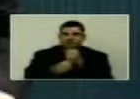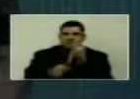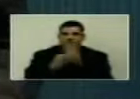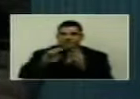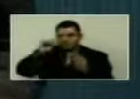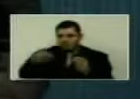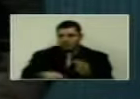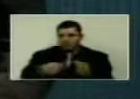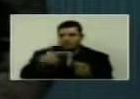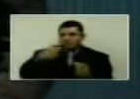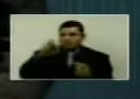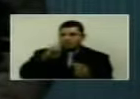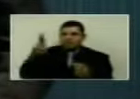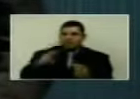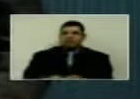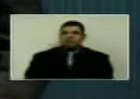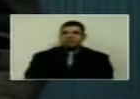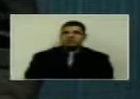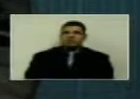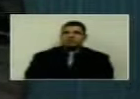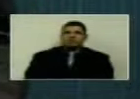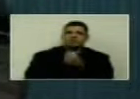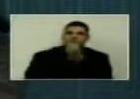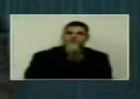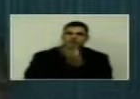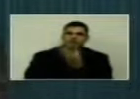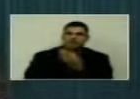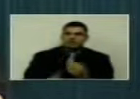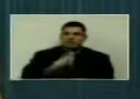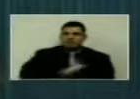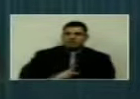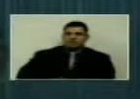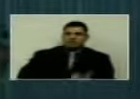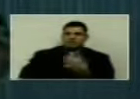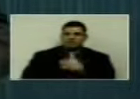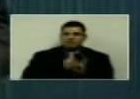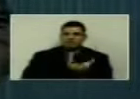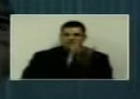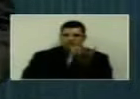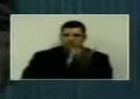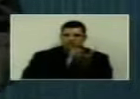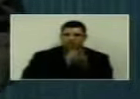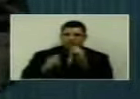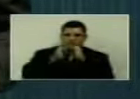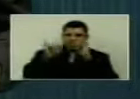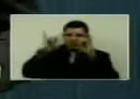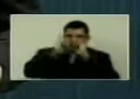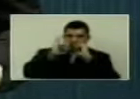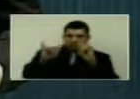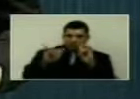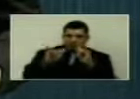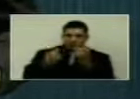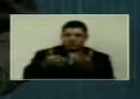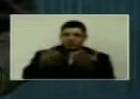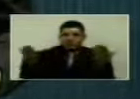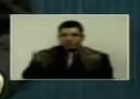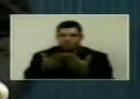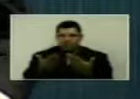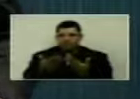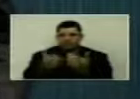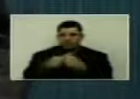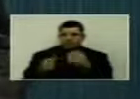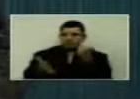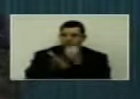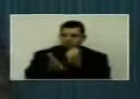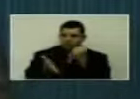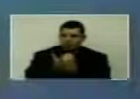de R$ 1.200.000. Portanto, senhor presidente, eu quero informar que hoje